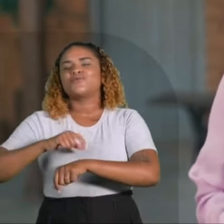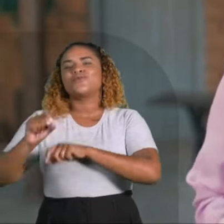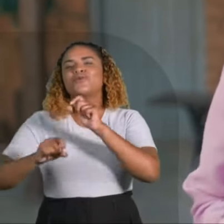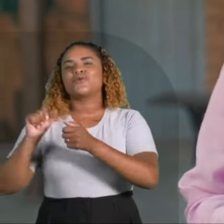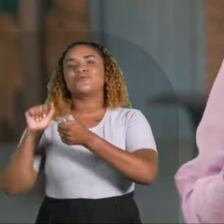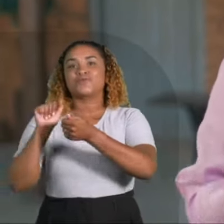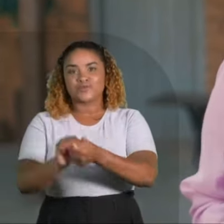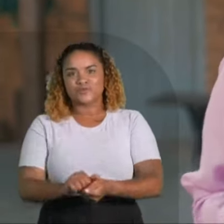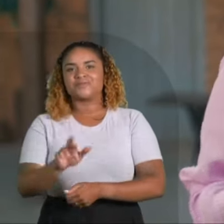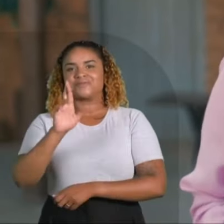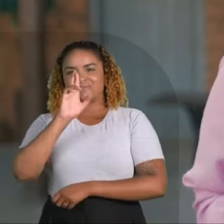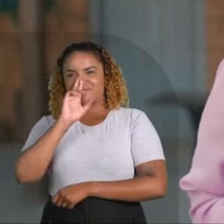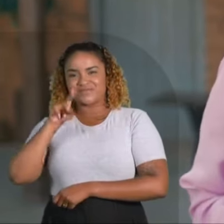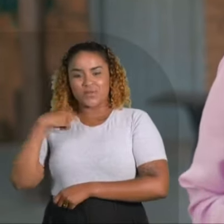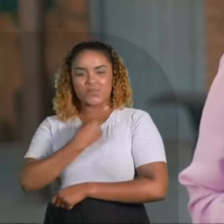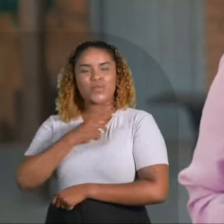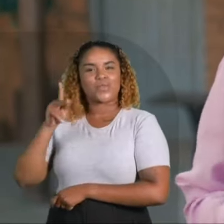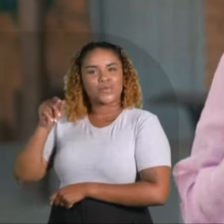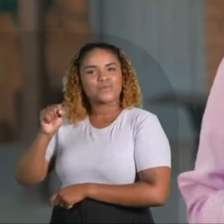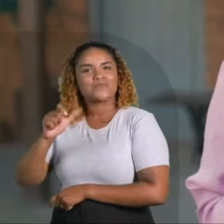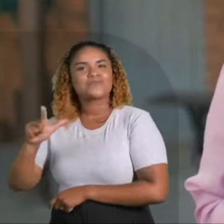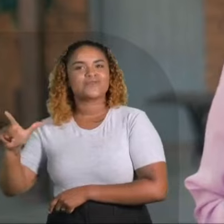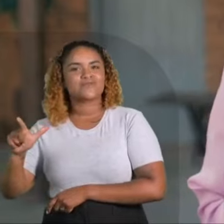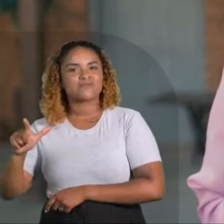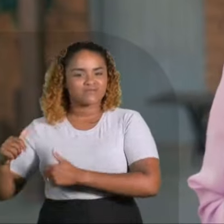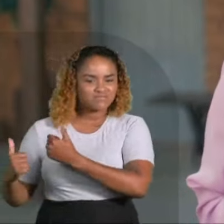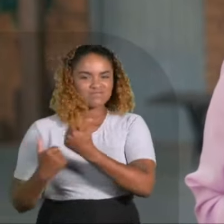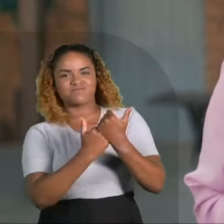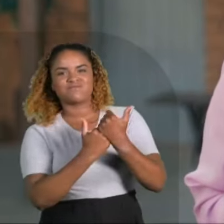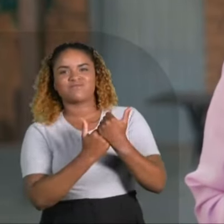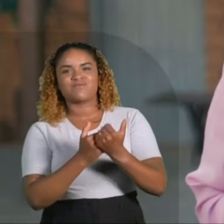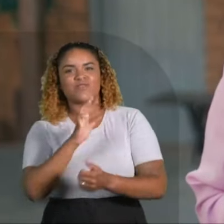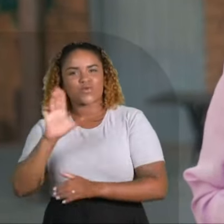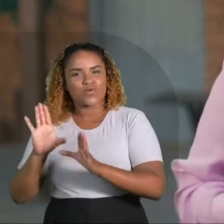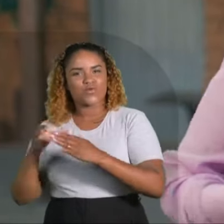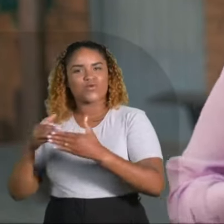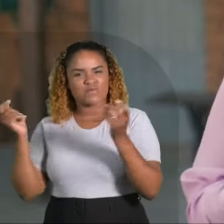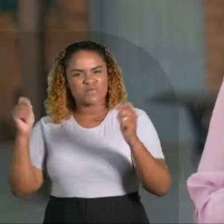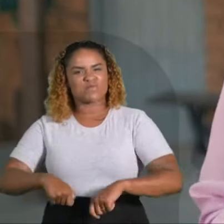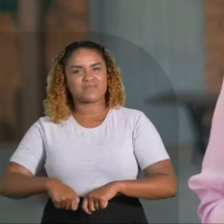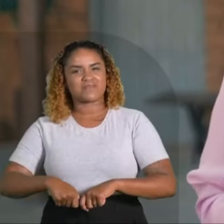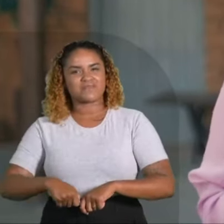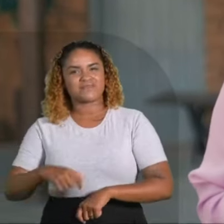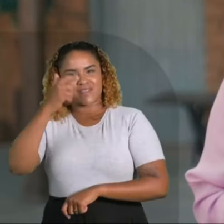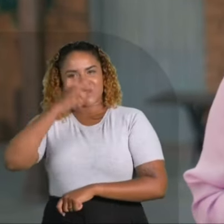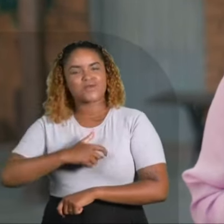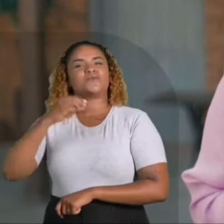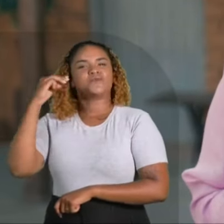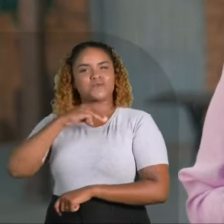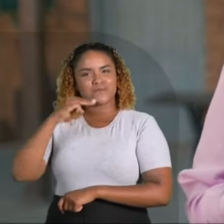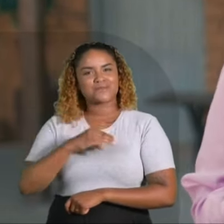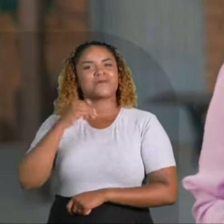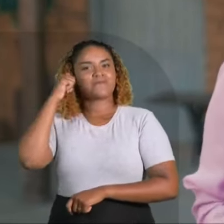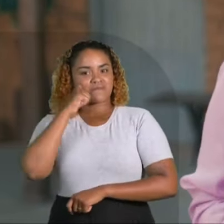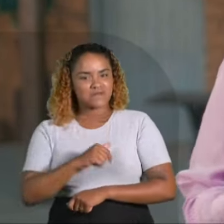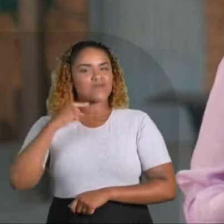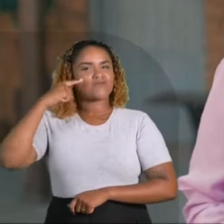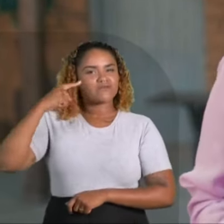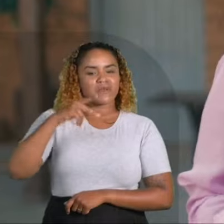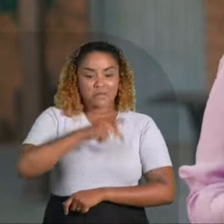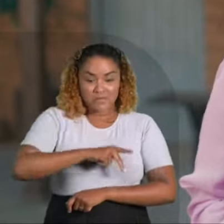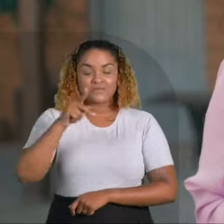do PSOL estamos ao lado de Rogério. Vamos fortalecer o time de Lula em Sergipe e devolver dignidade para a nossa gente. Eu sou